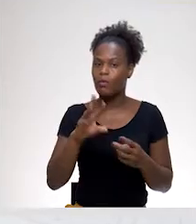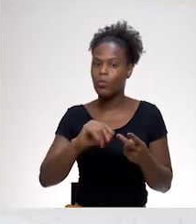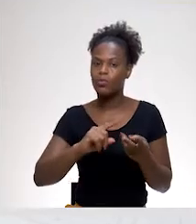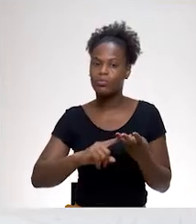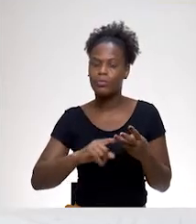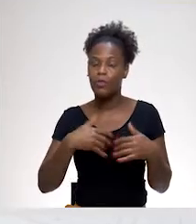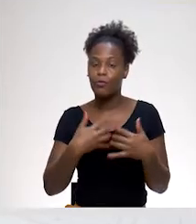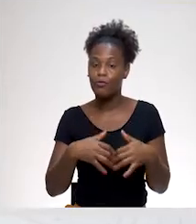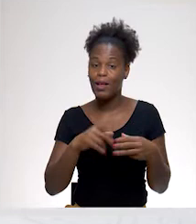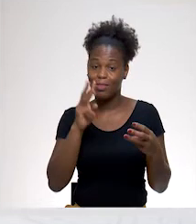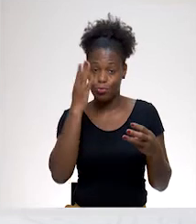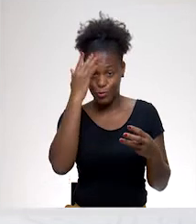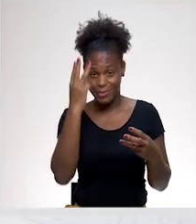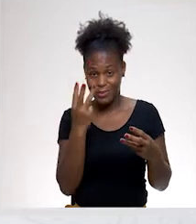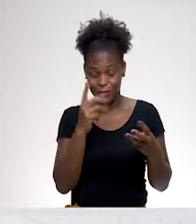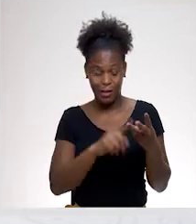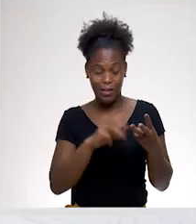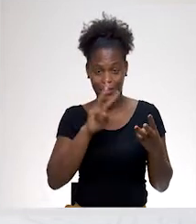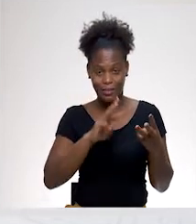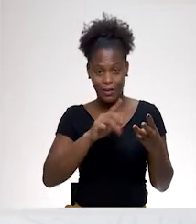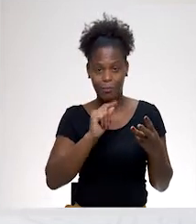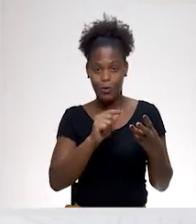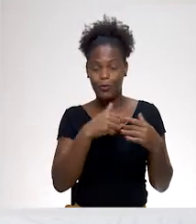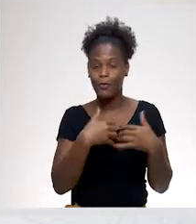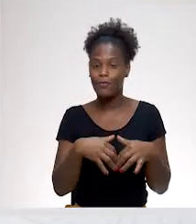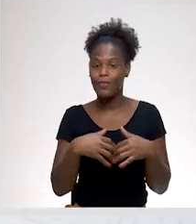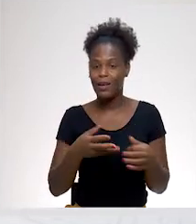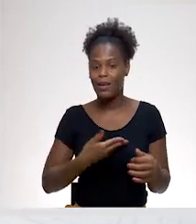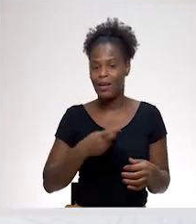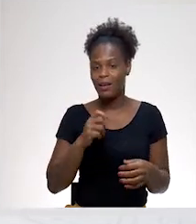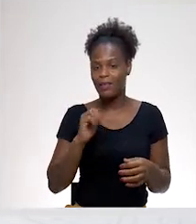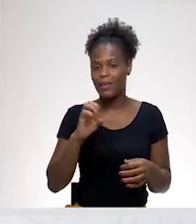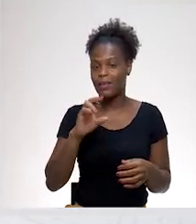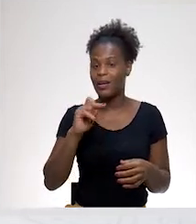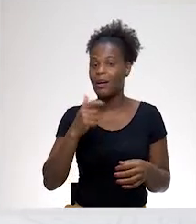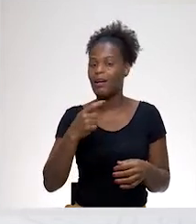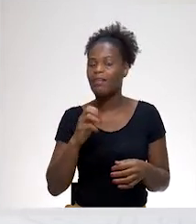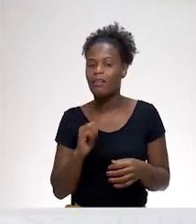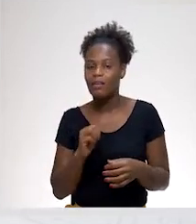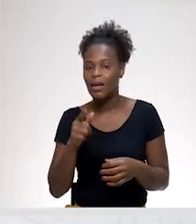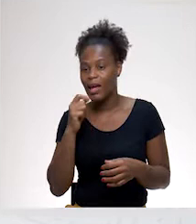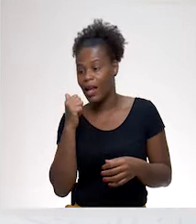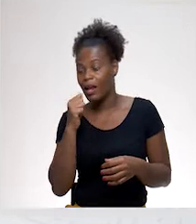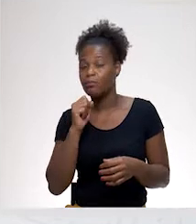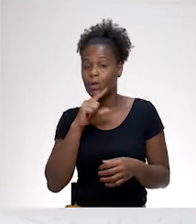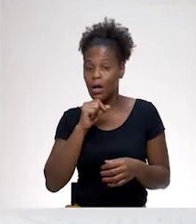uma dúvida. Terceiro ponto da dúvida de Descartes, ele levanta a hipótese